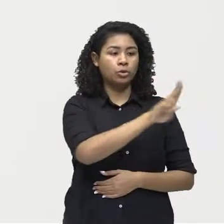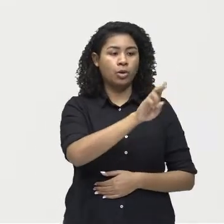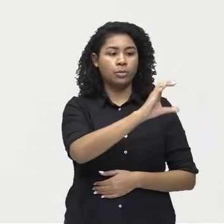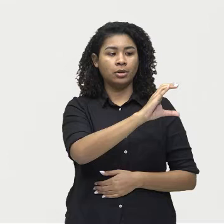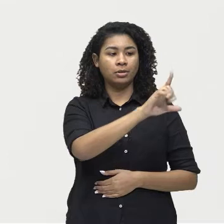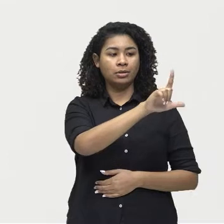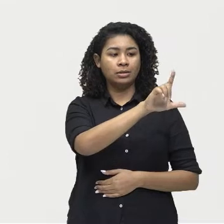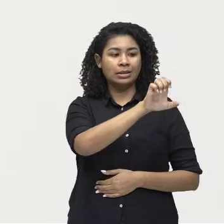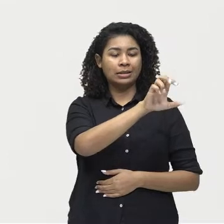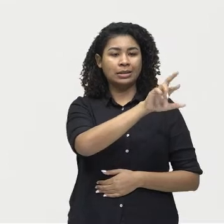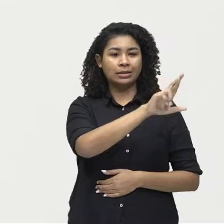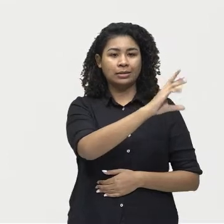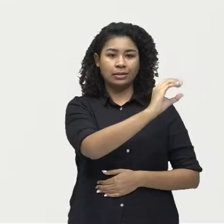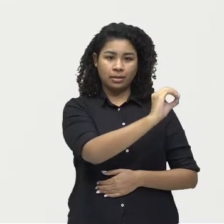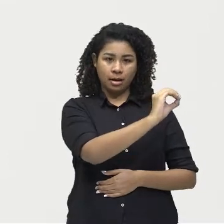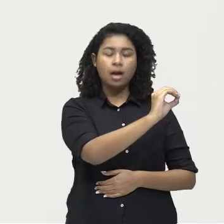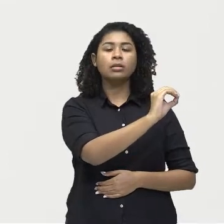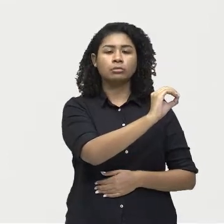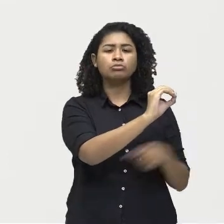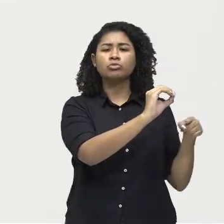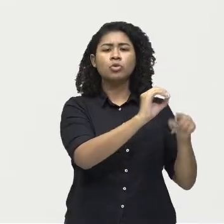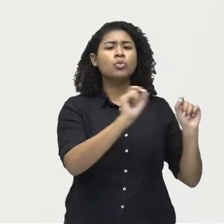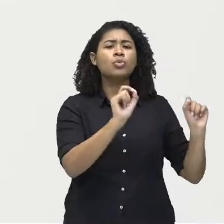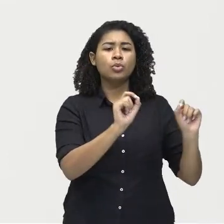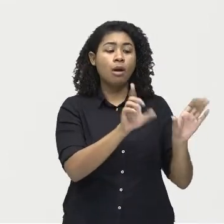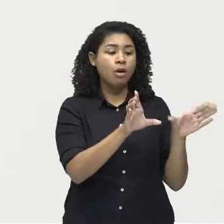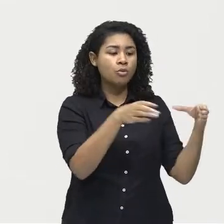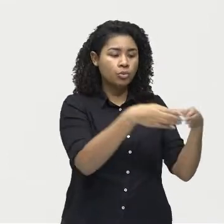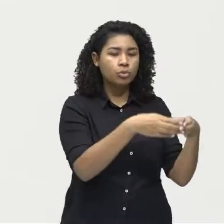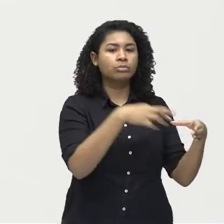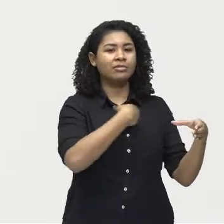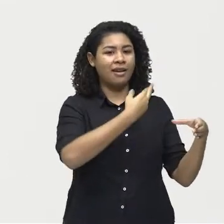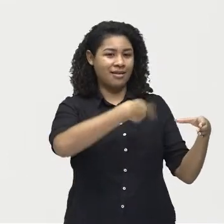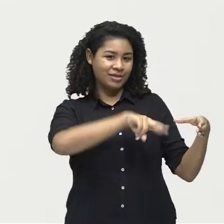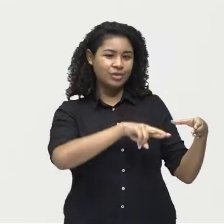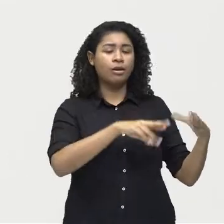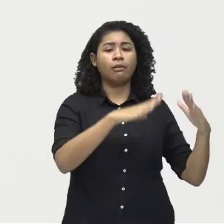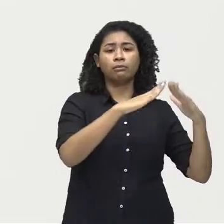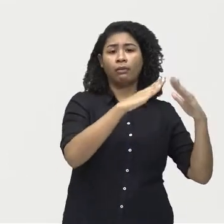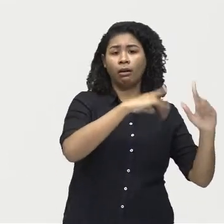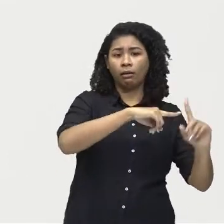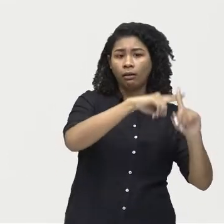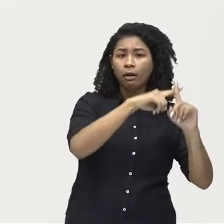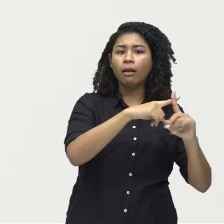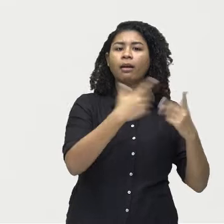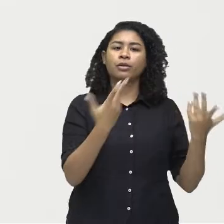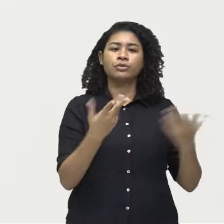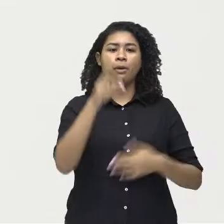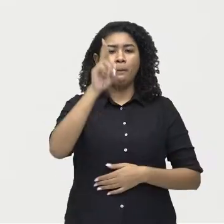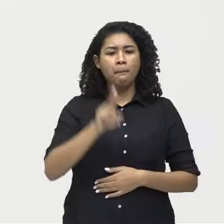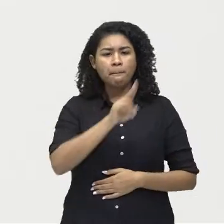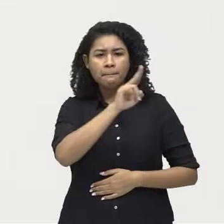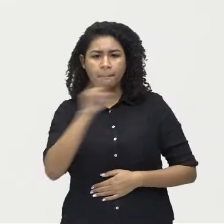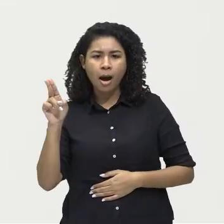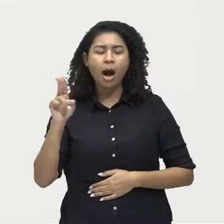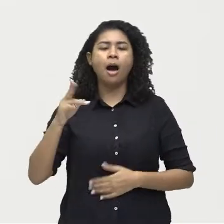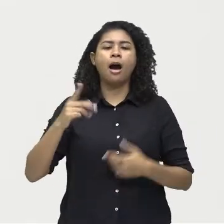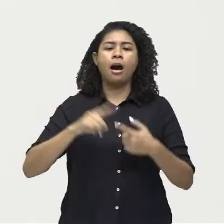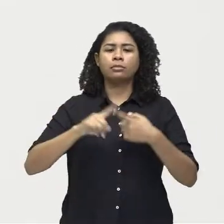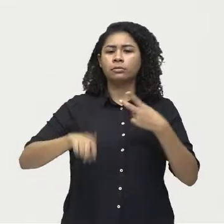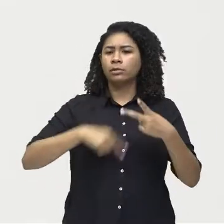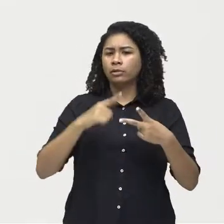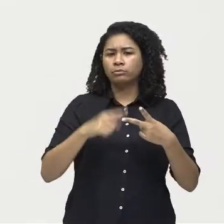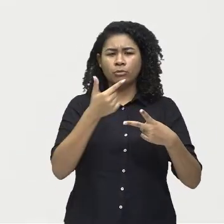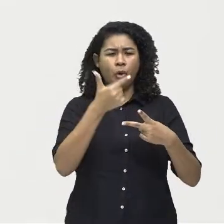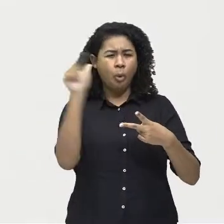era o clero, gente? O clero era a igreja, eram os membros da igreja, os padres, os bispos, os